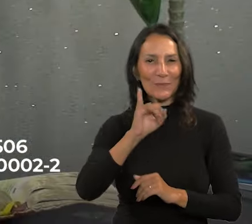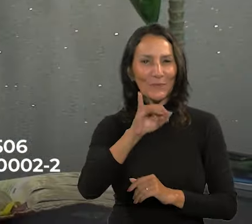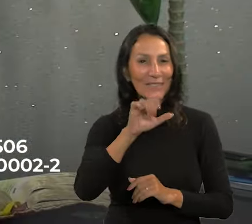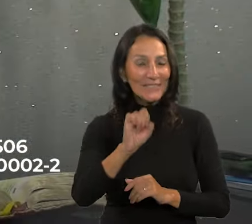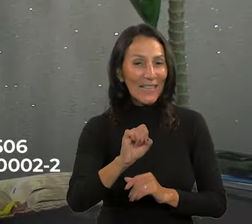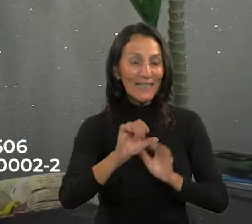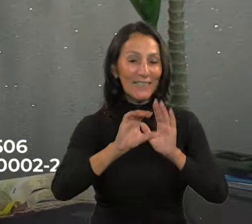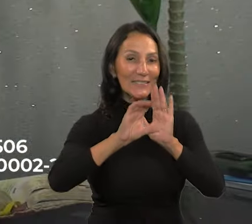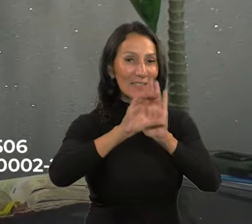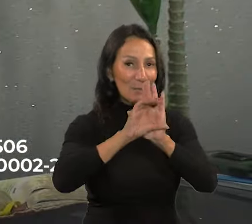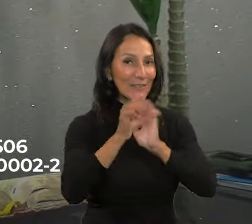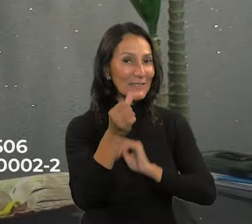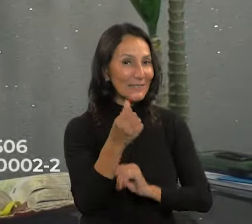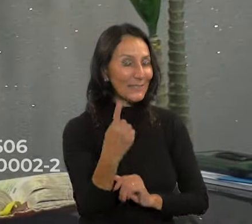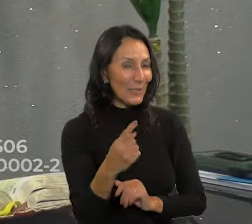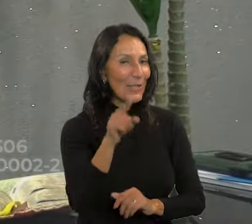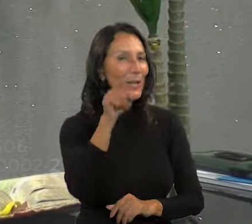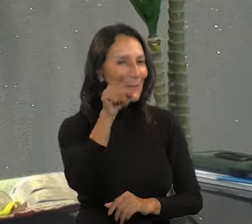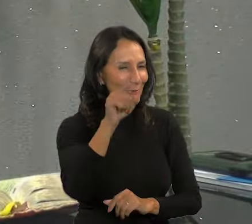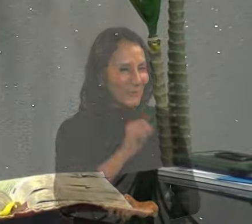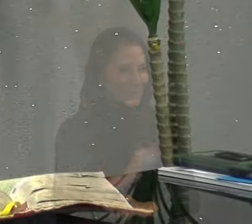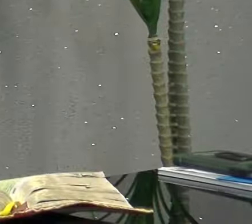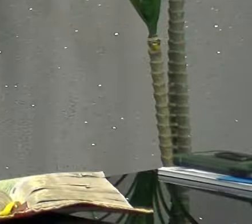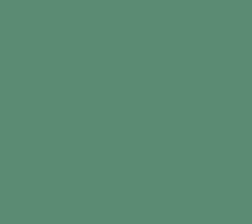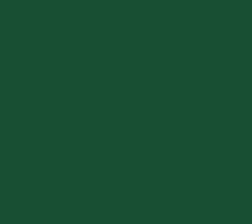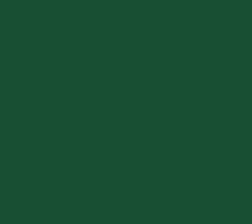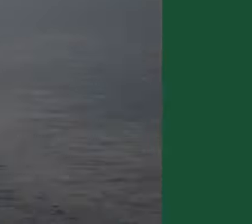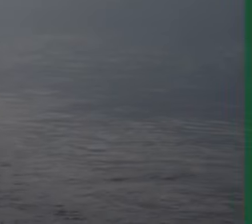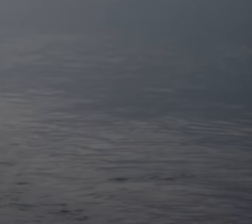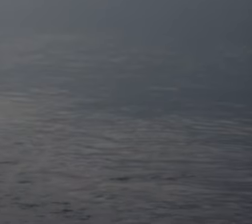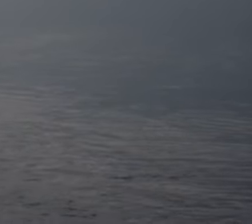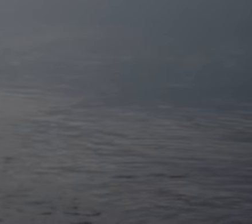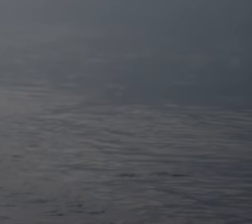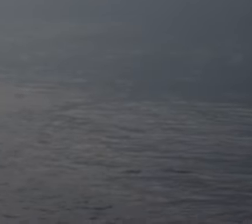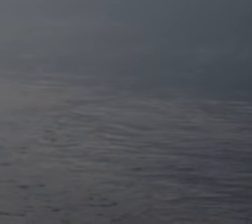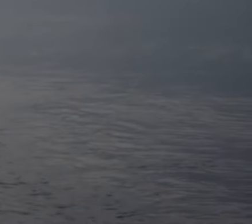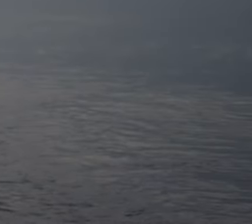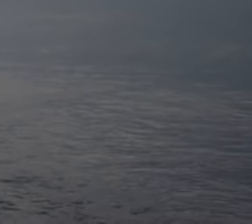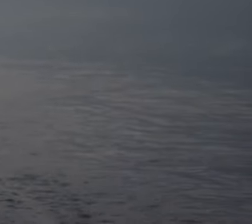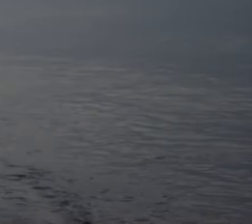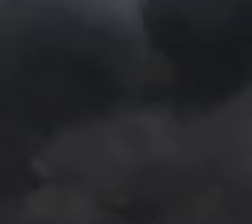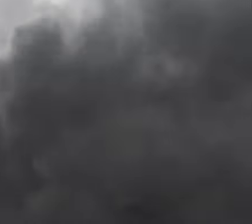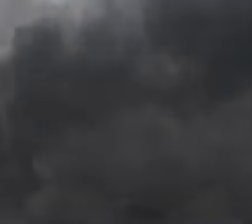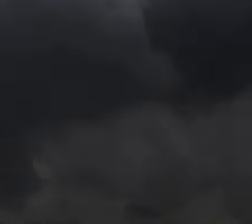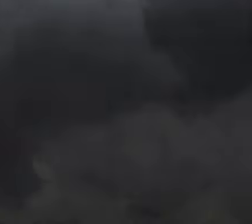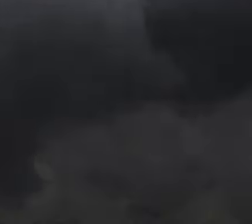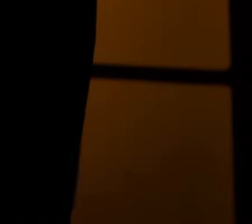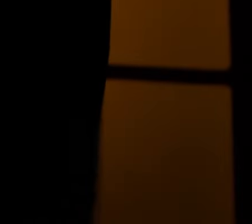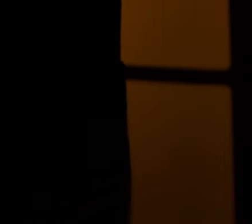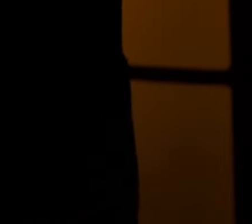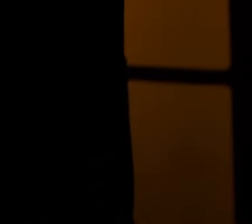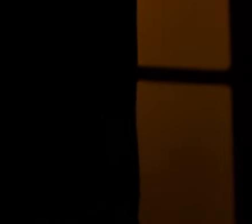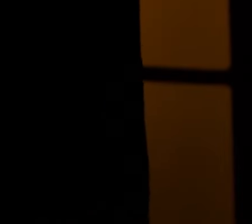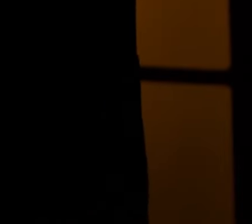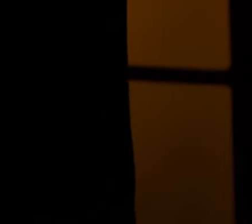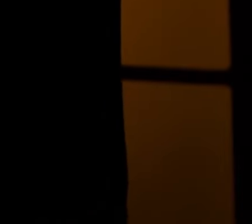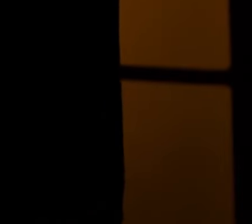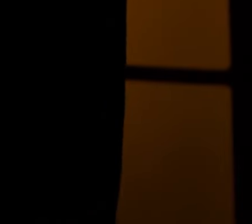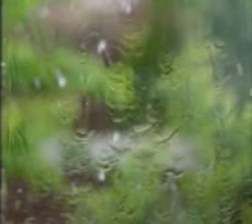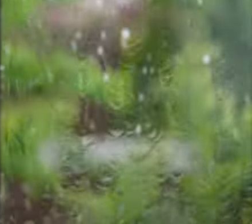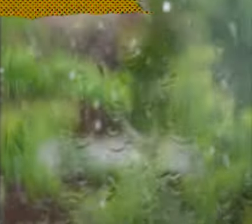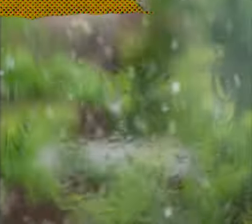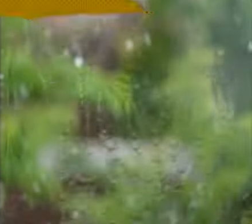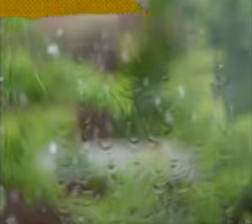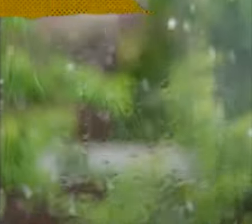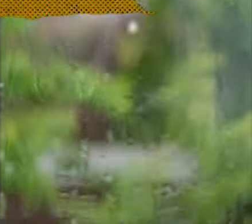Isaías 61 é para mim e para você, e é para hoje. Nossa jornada é marcada por momentos que muitas vezes nos